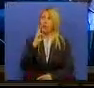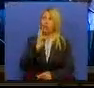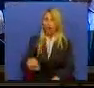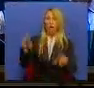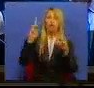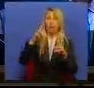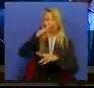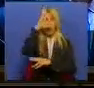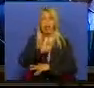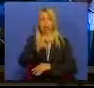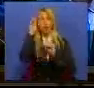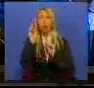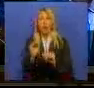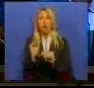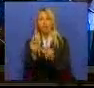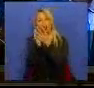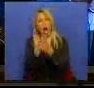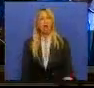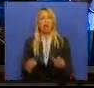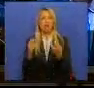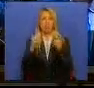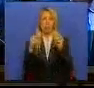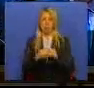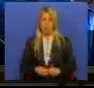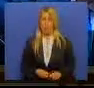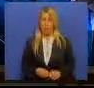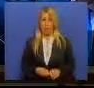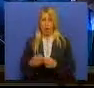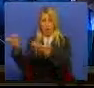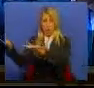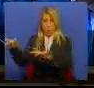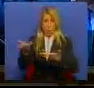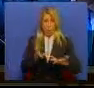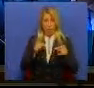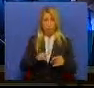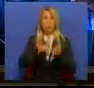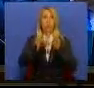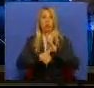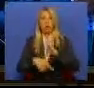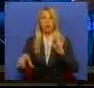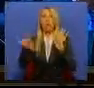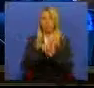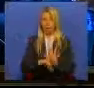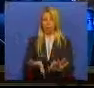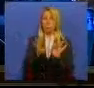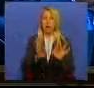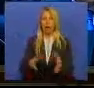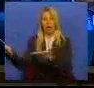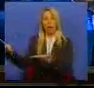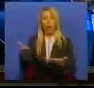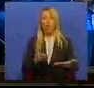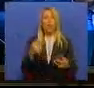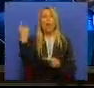Educação que vá resolvendo os problemas. O convite deste projeto de lei é um convite não apenas